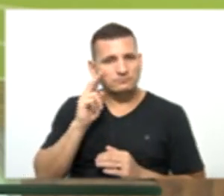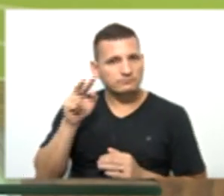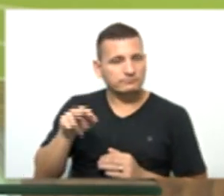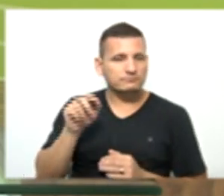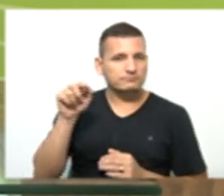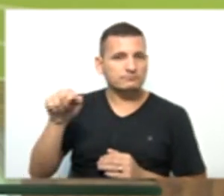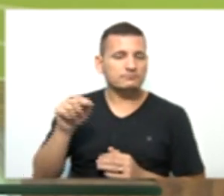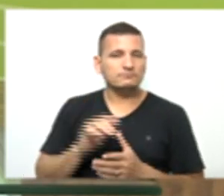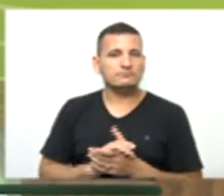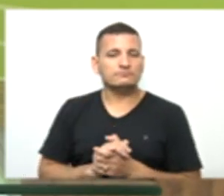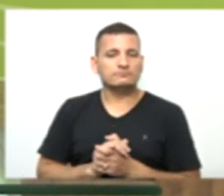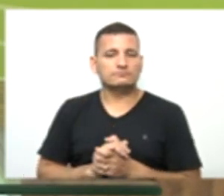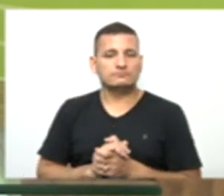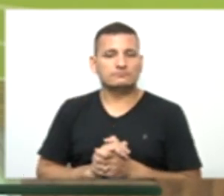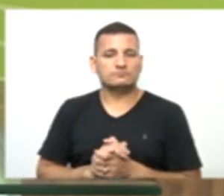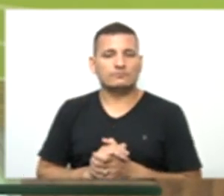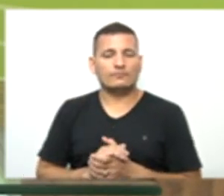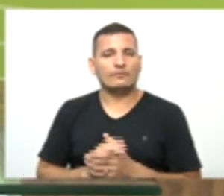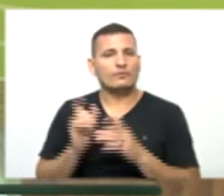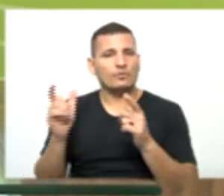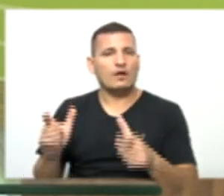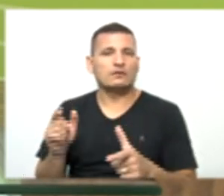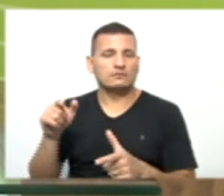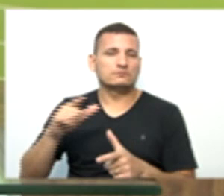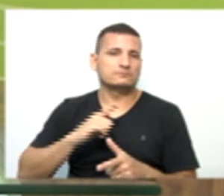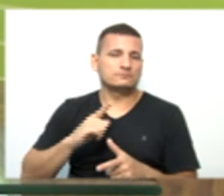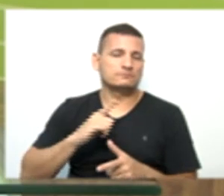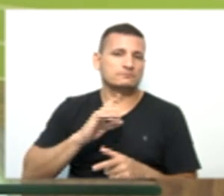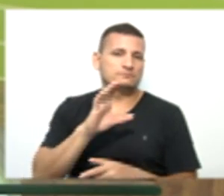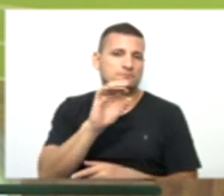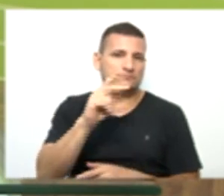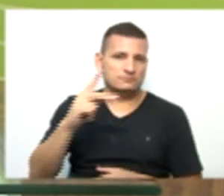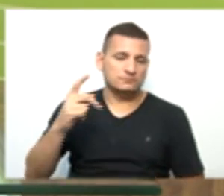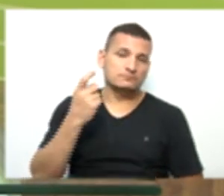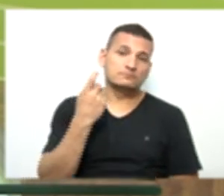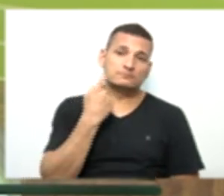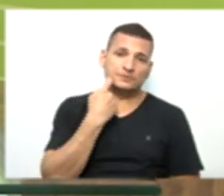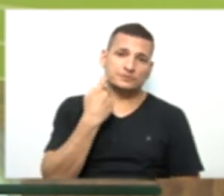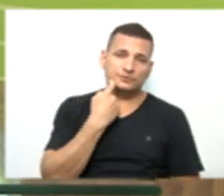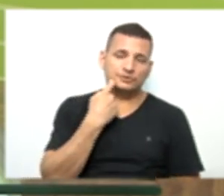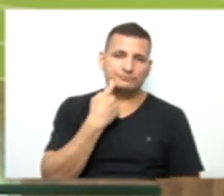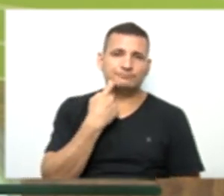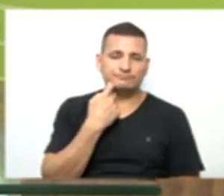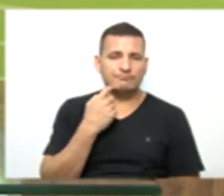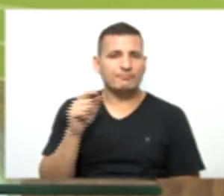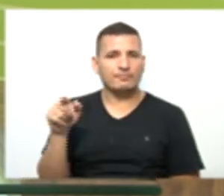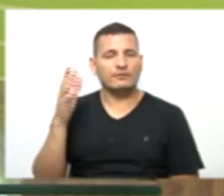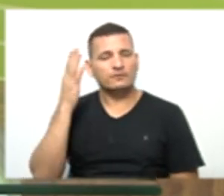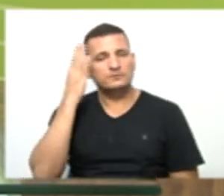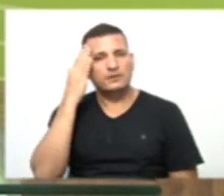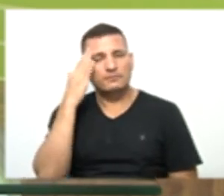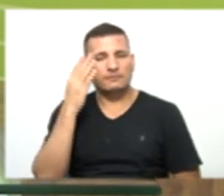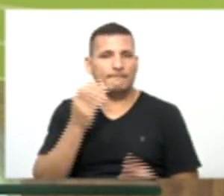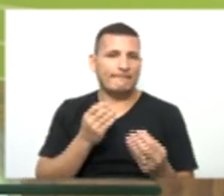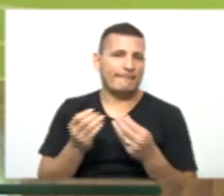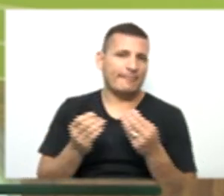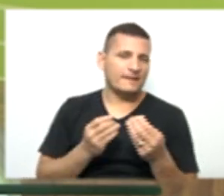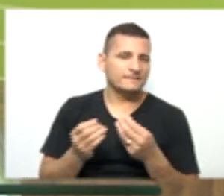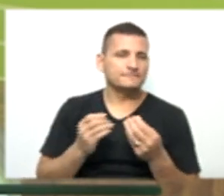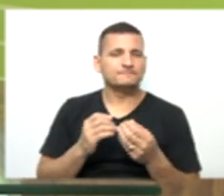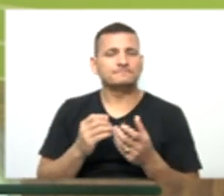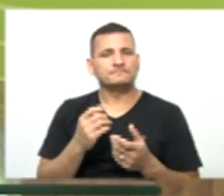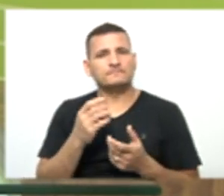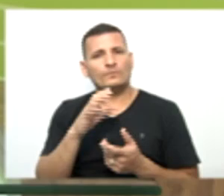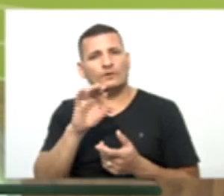um local onde movimentava peixe. Então, uma cooperativa de peixe, ele vai saber tudinho como que é o movimento